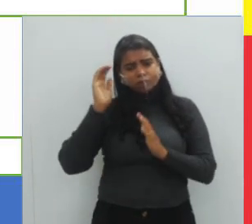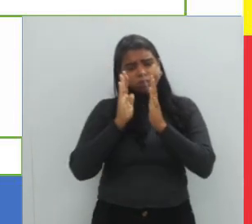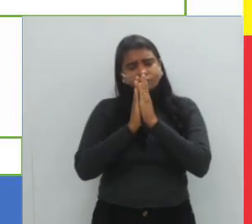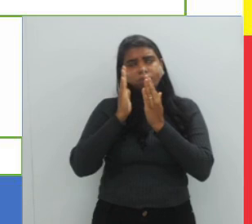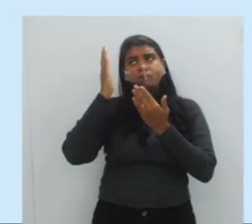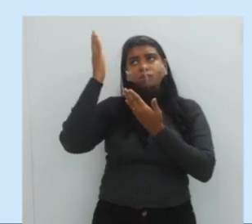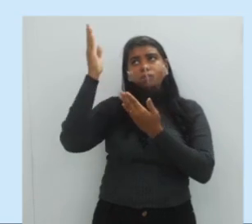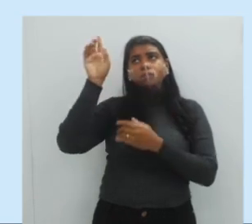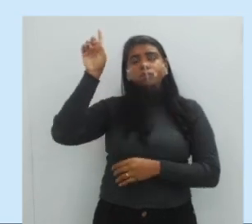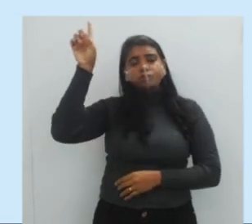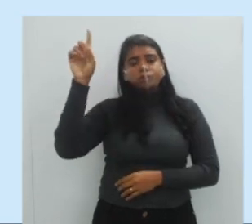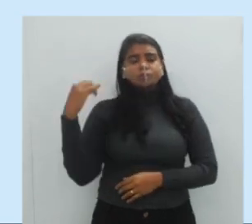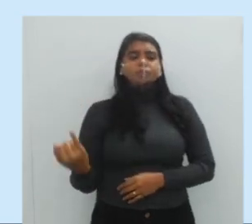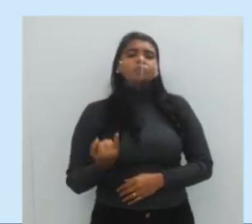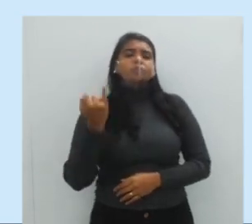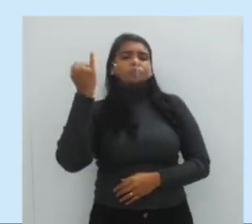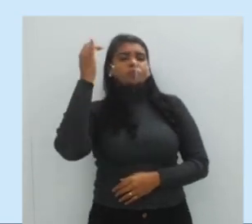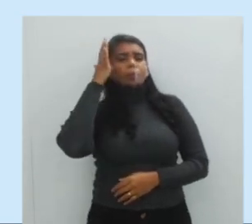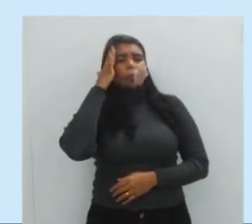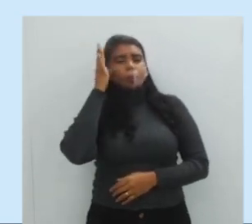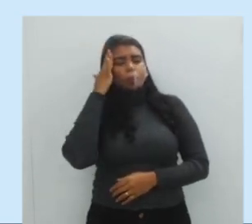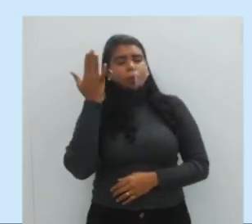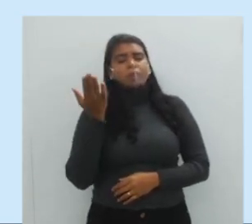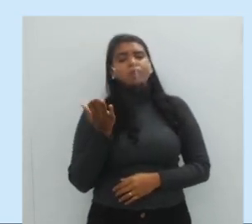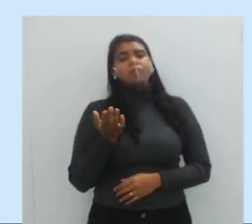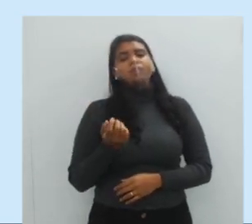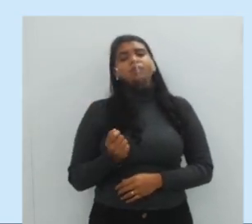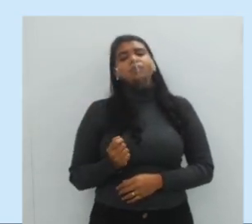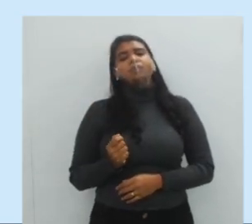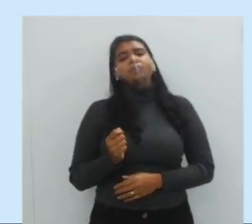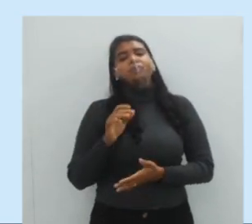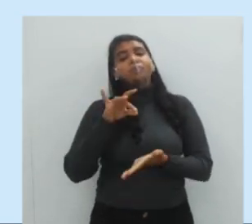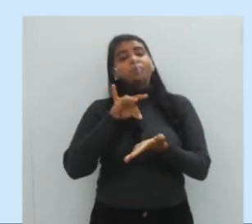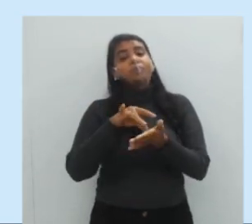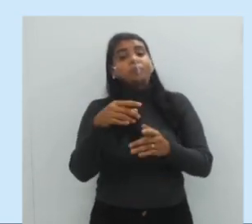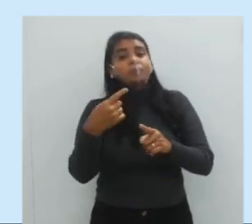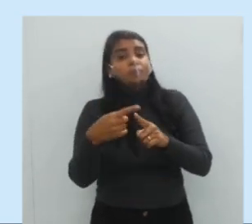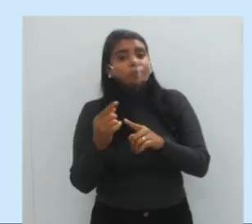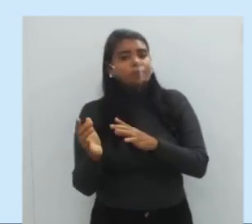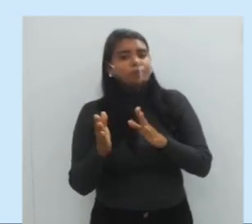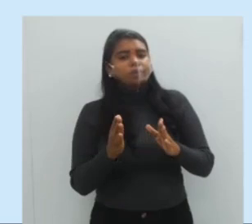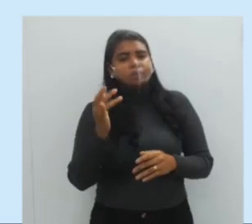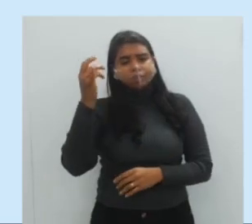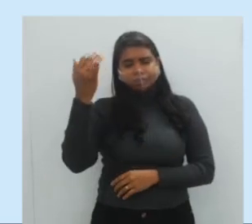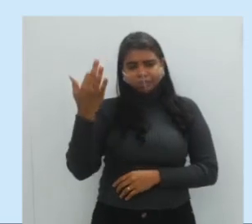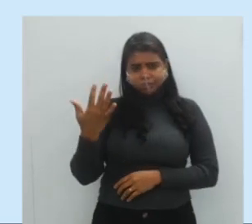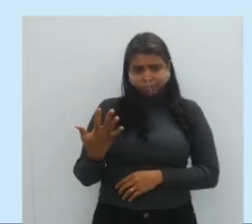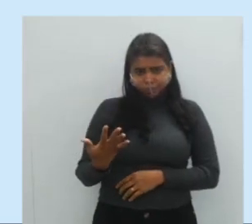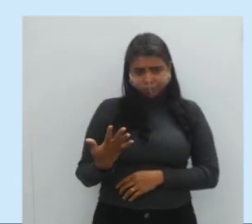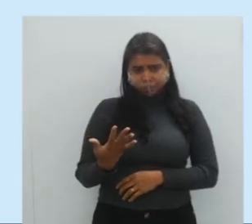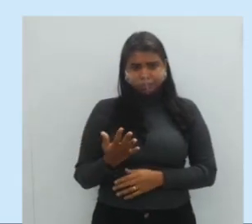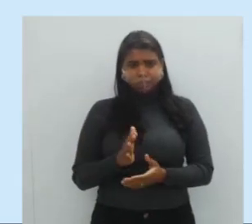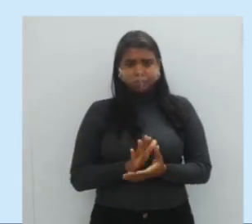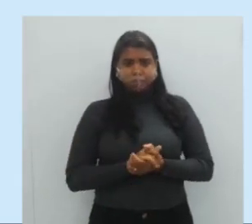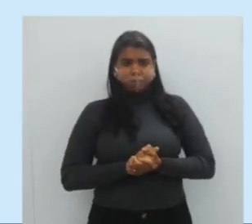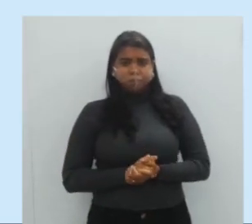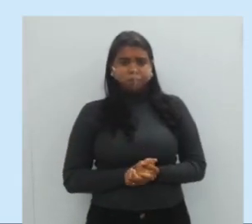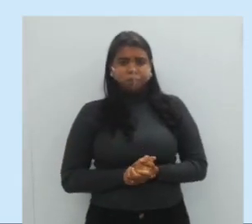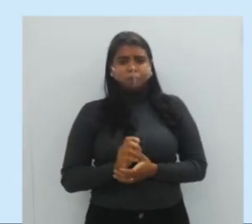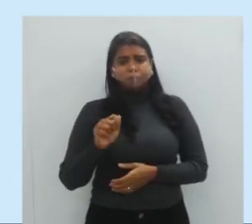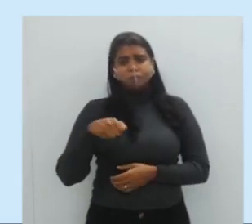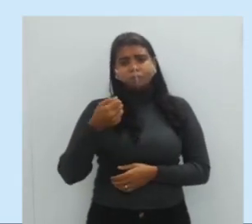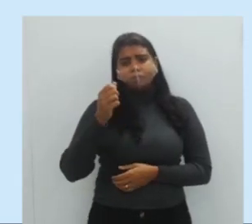o divino. É importante salientar, é importante entender esse conceito, porque já que eu estou falando na questão